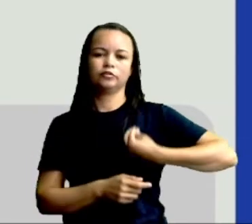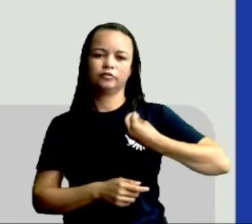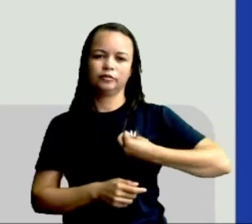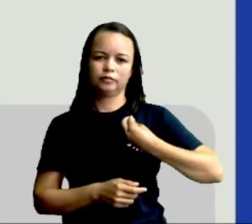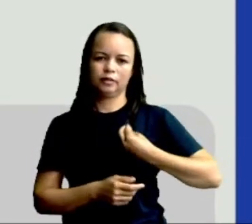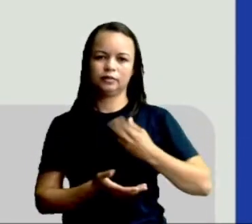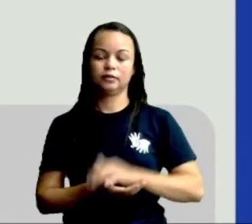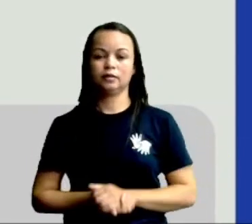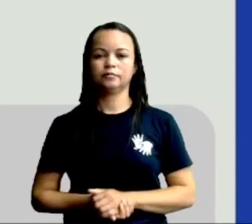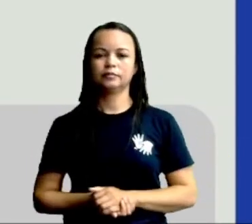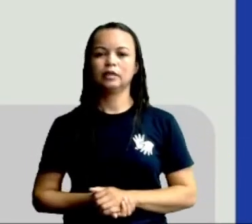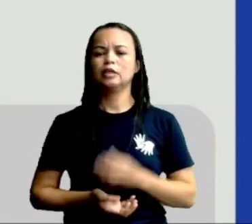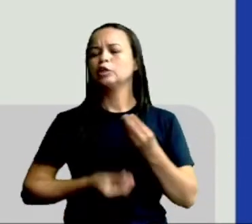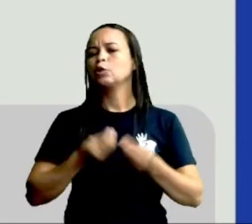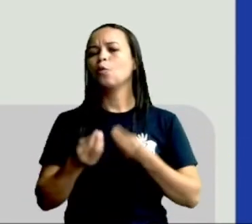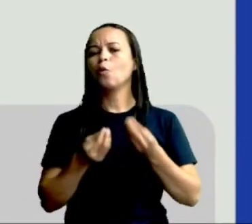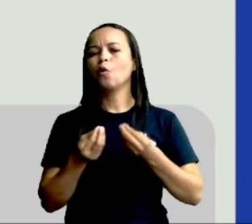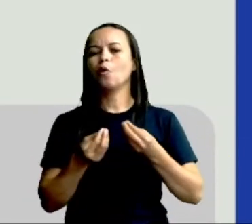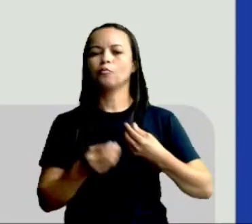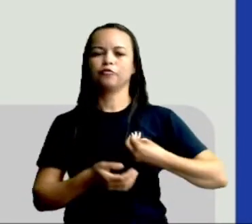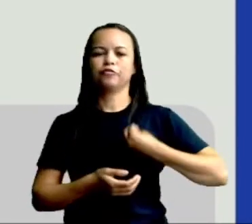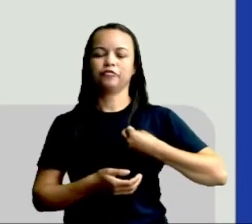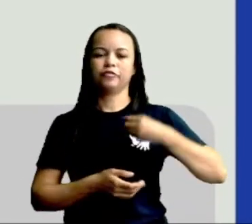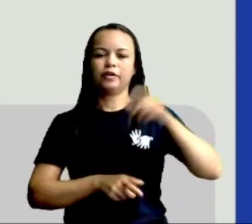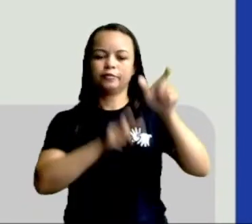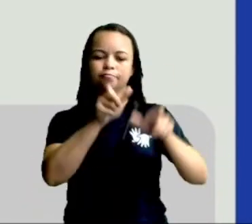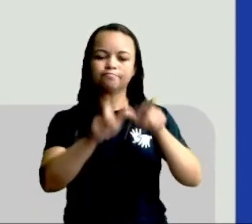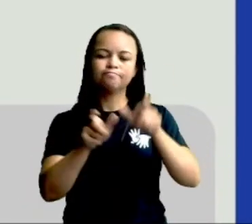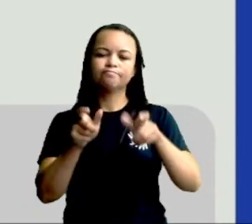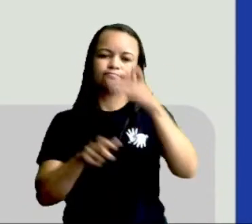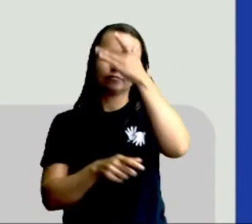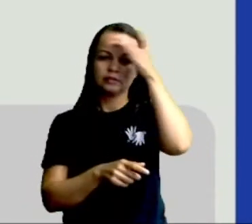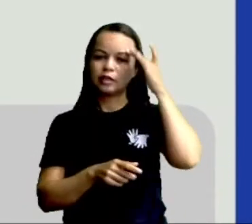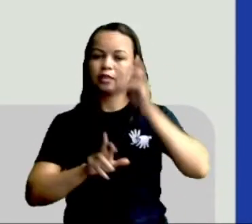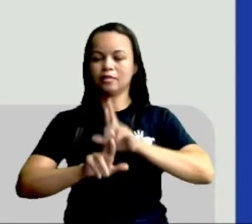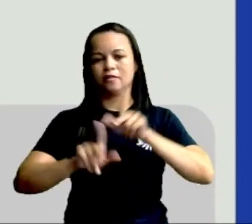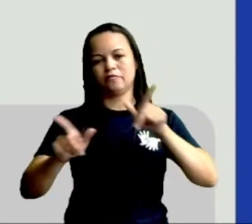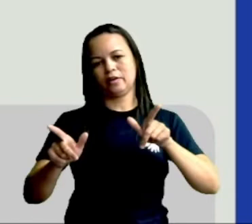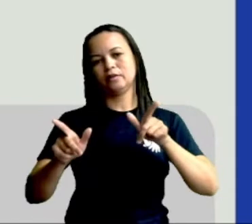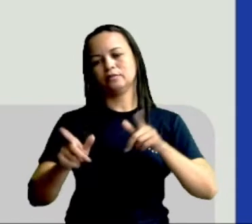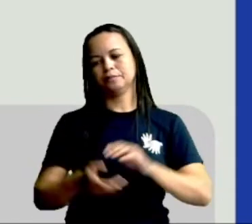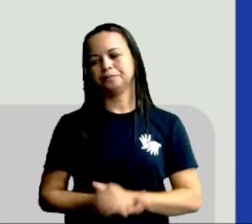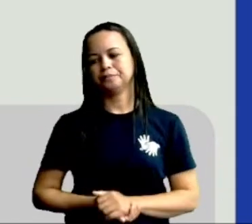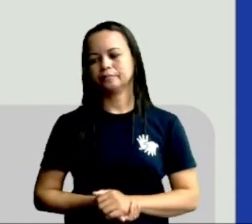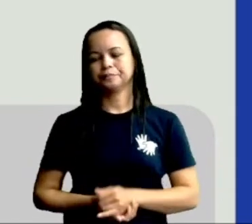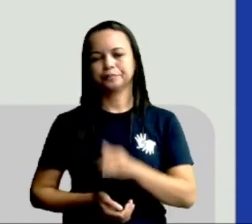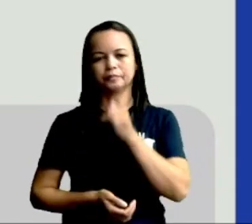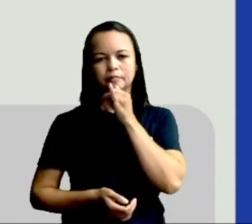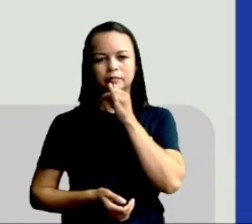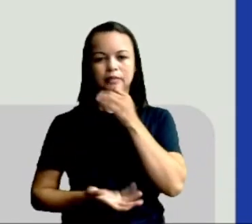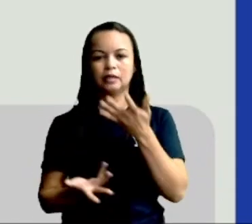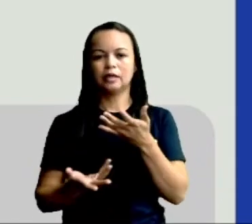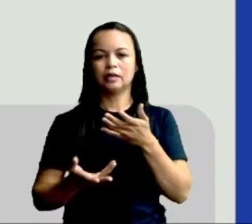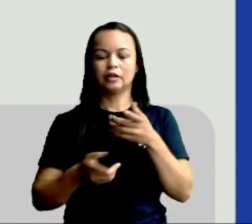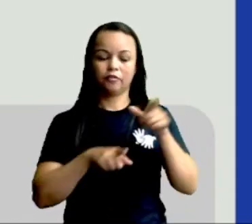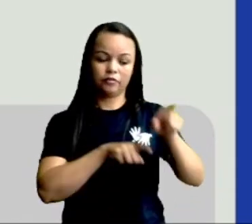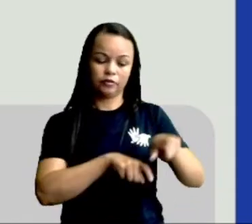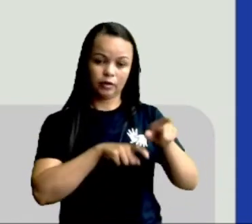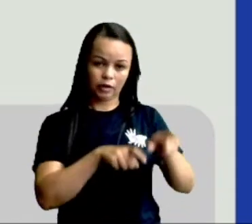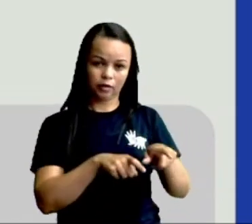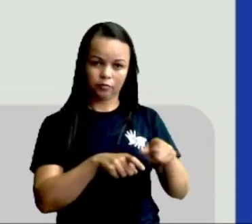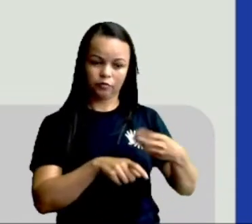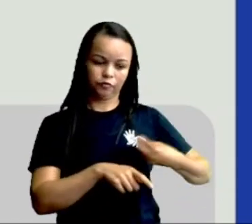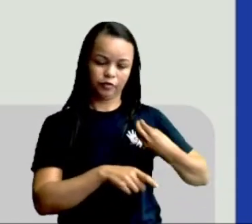vivência o modo de viver das pessoas é diferente em cada lugar de vivência e por exemplo que mora no campo